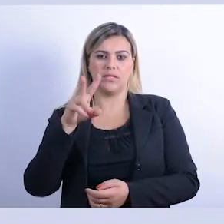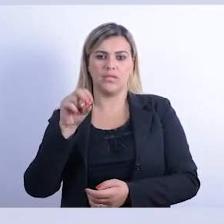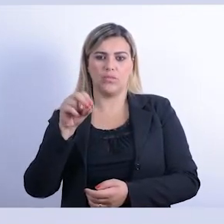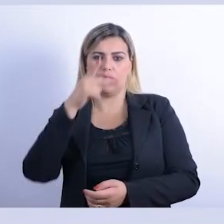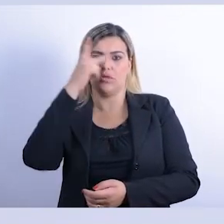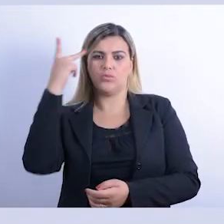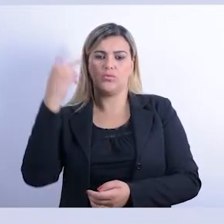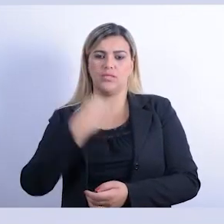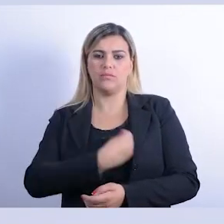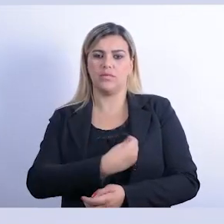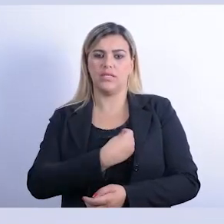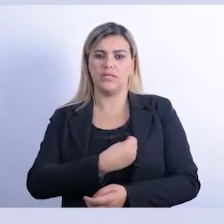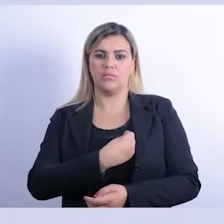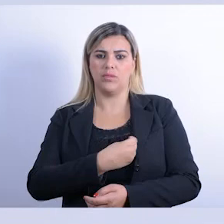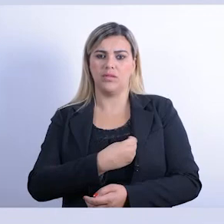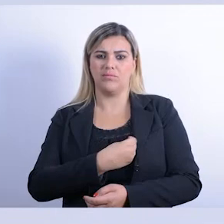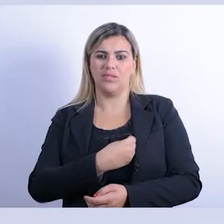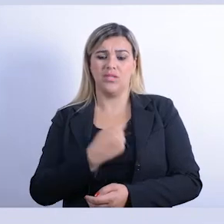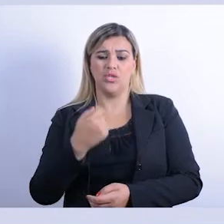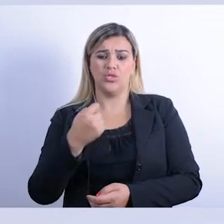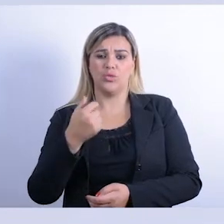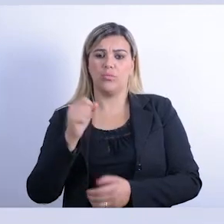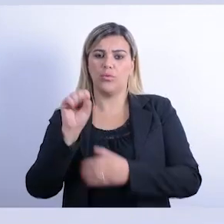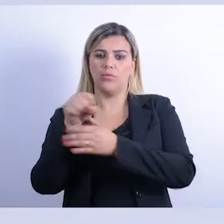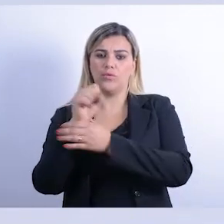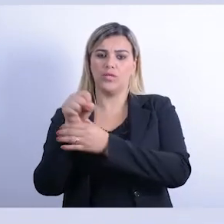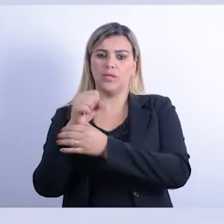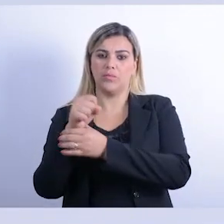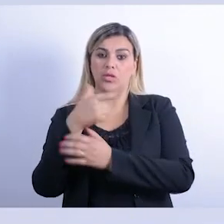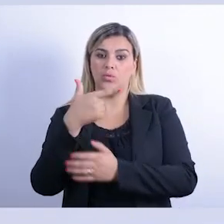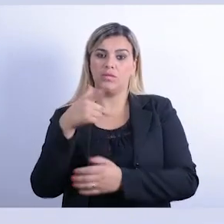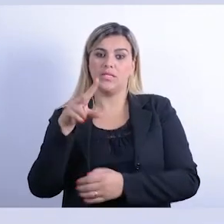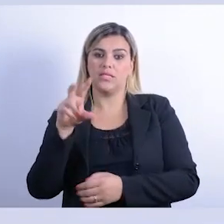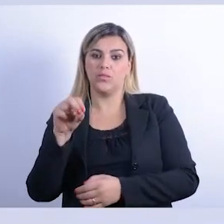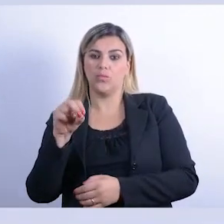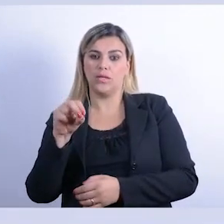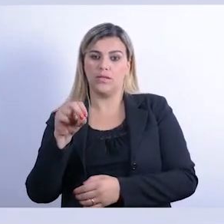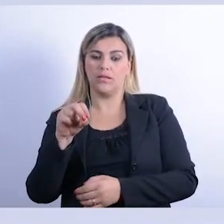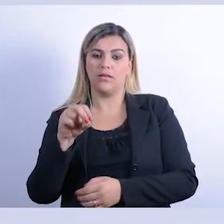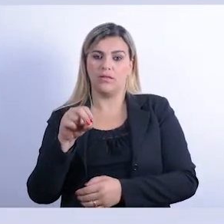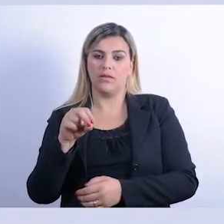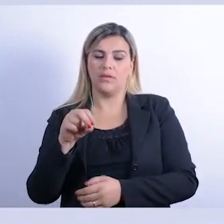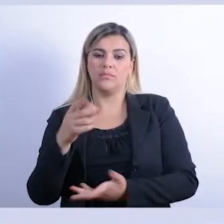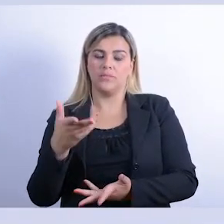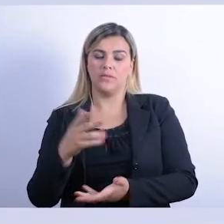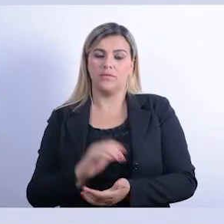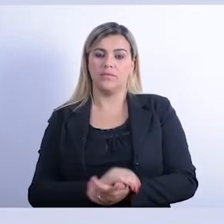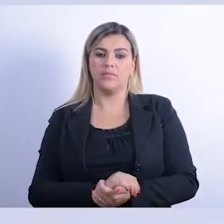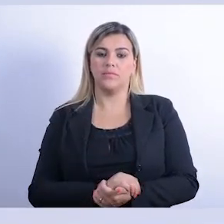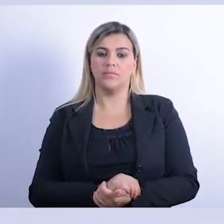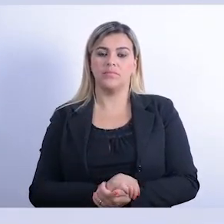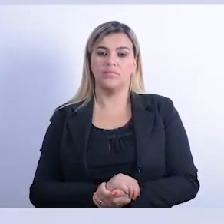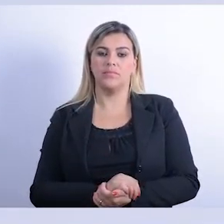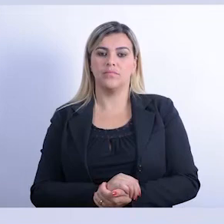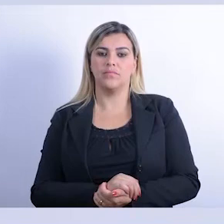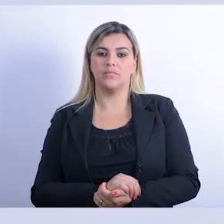250 congressistas. Na época tinha muito pouco fisioterapeuta, né? Então 250 era até um bom